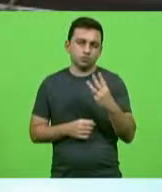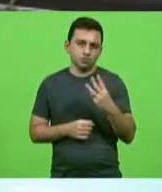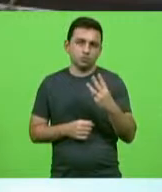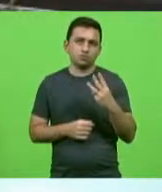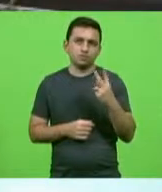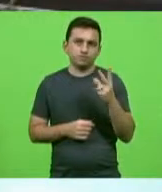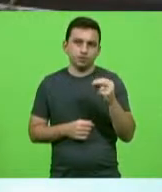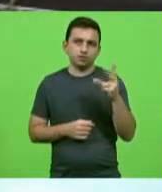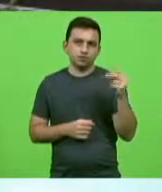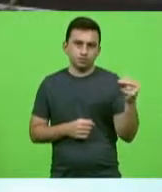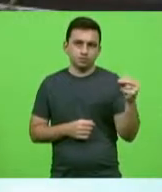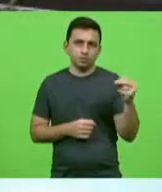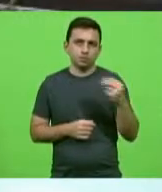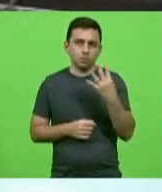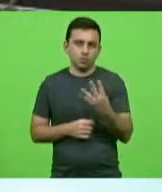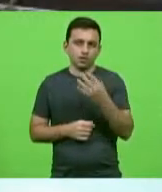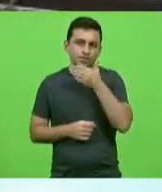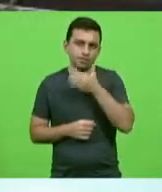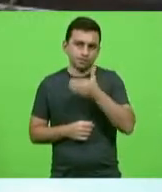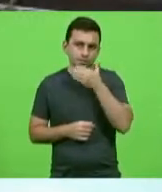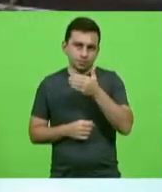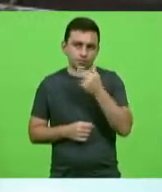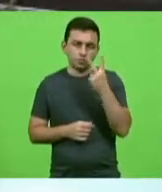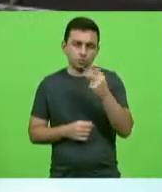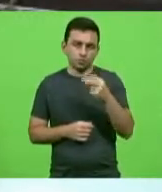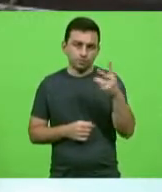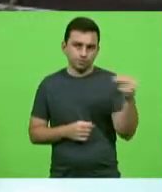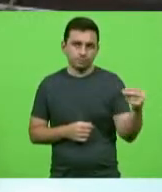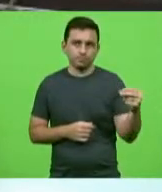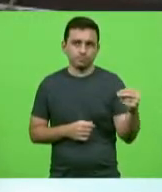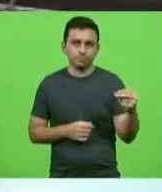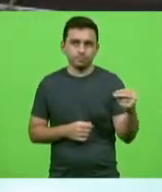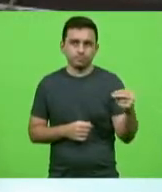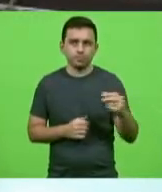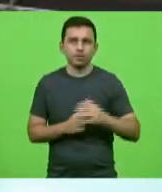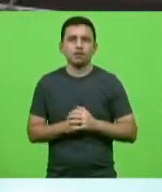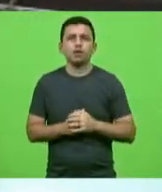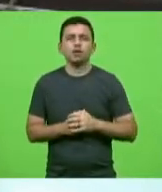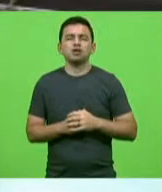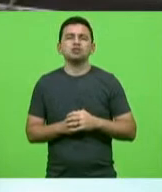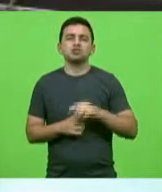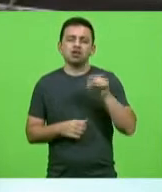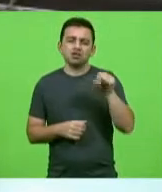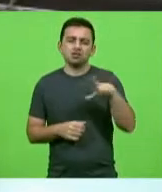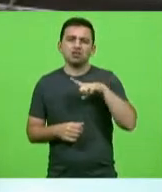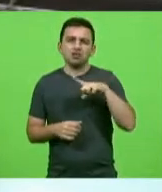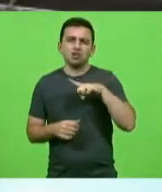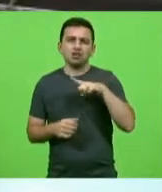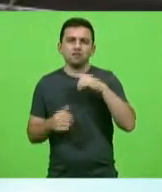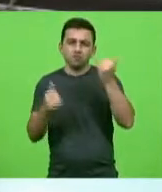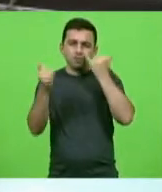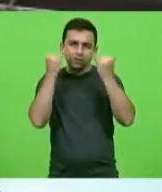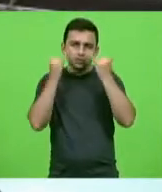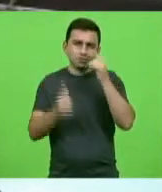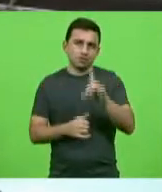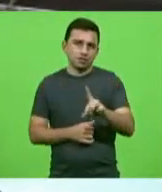TCE/SC/GAP/PRES 21323/2020, datado de 4 de dezembro de 2020, no qual consta a informação número